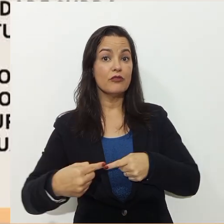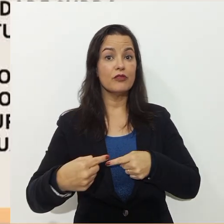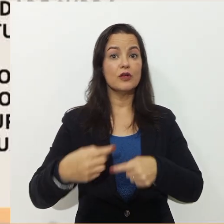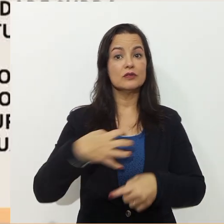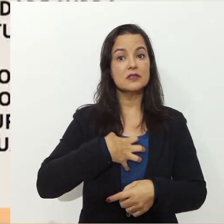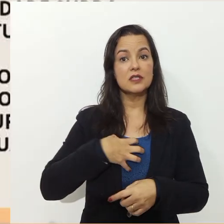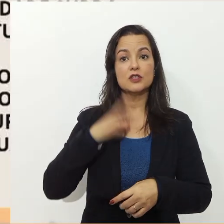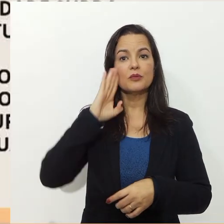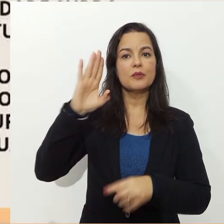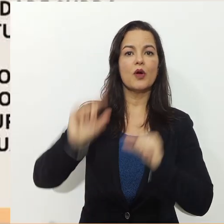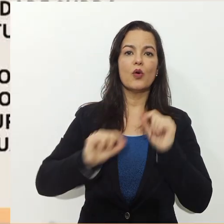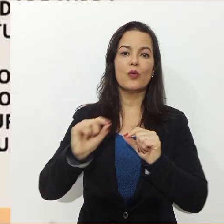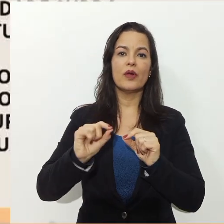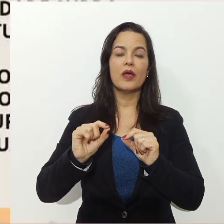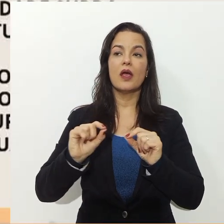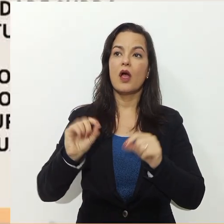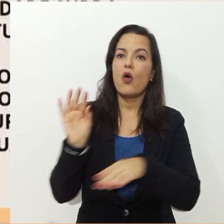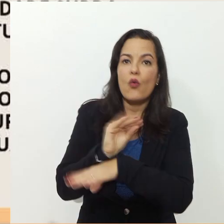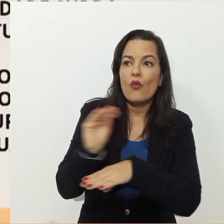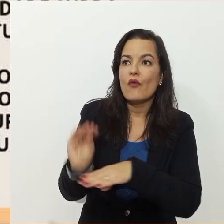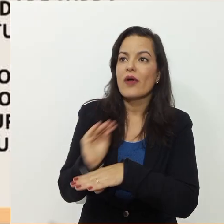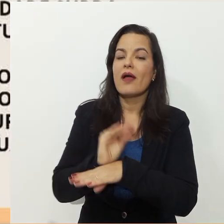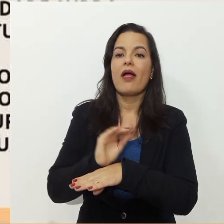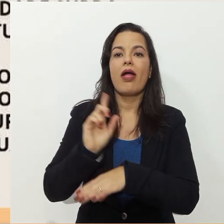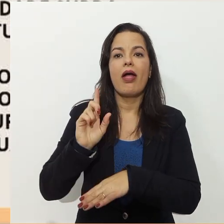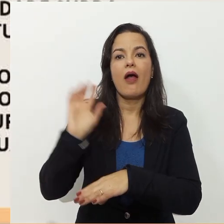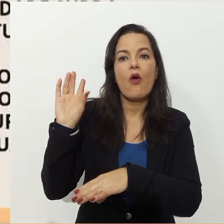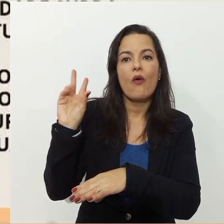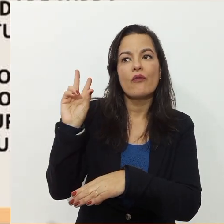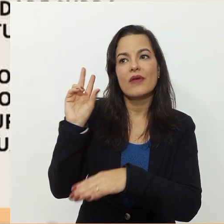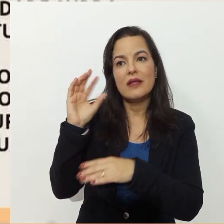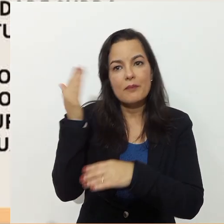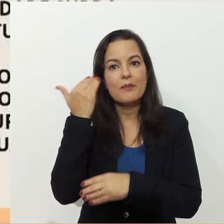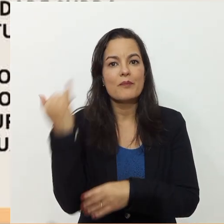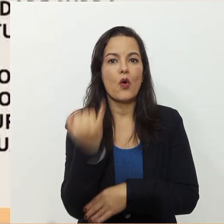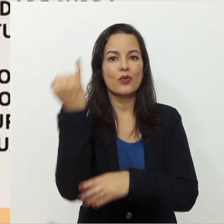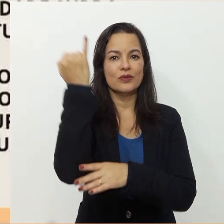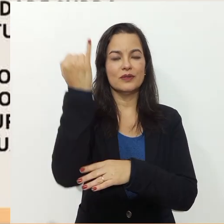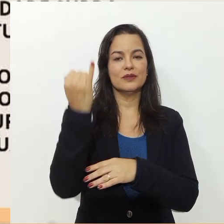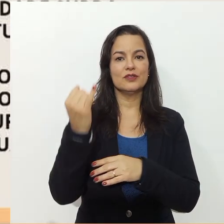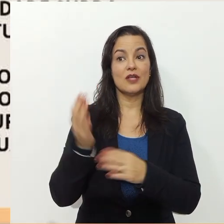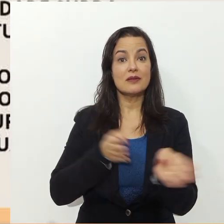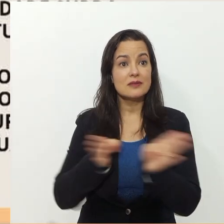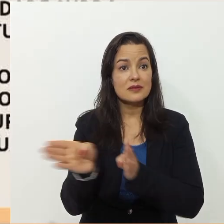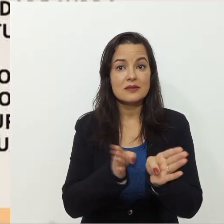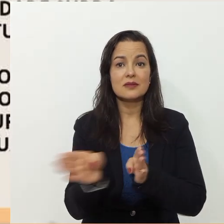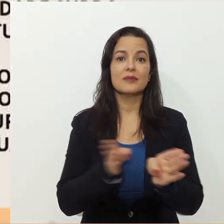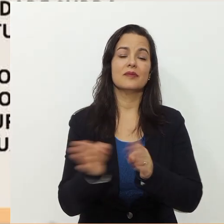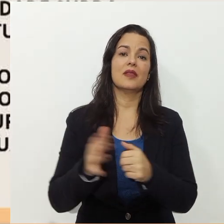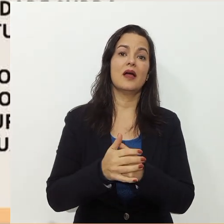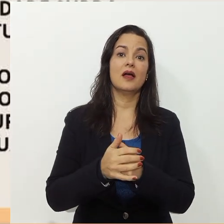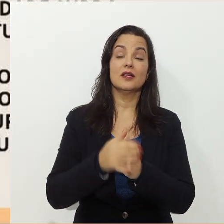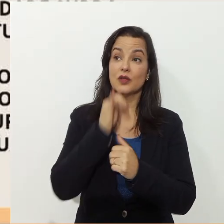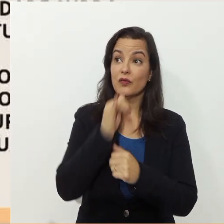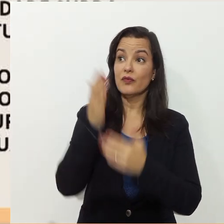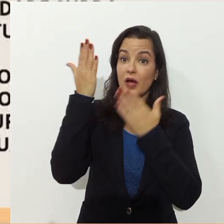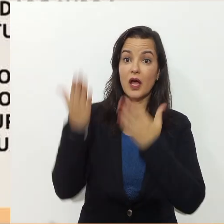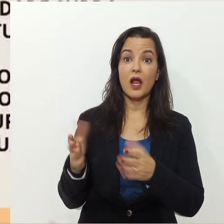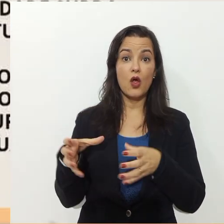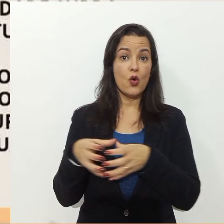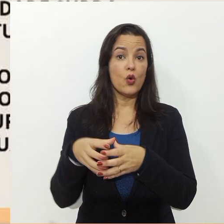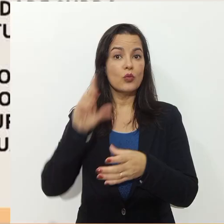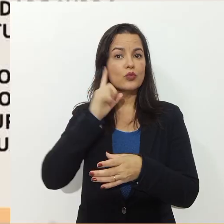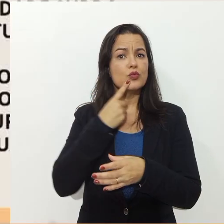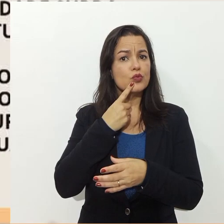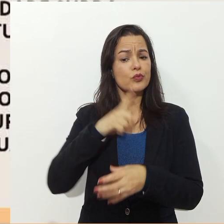da importância da comunicação por meio das Libras e da garantia da acessibilidade, reafirmando que os surdos possuem direitos